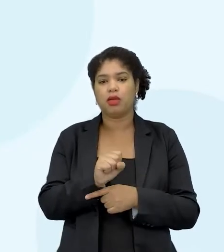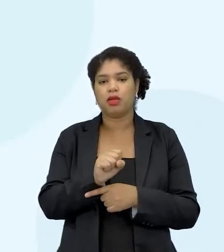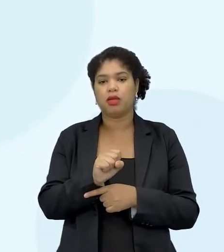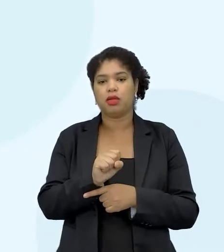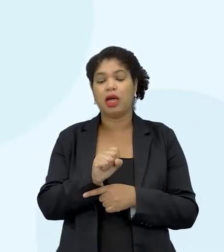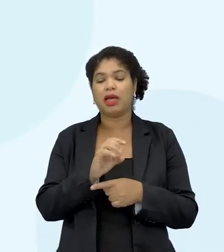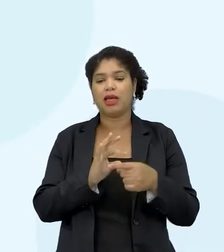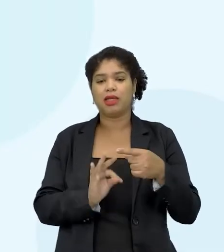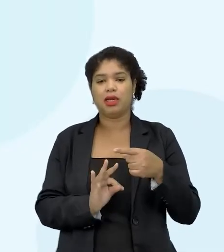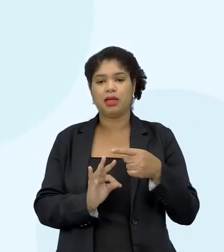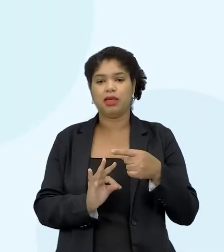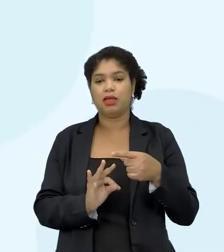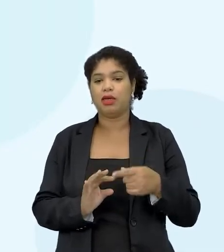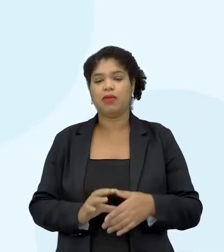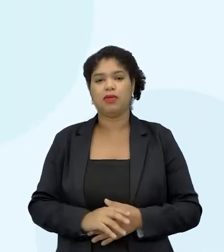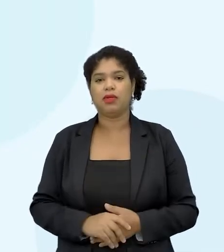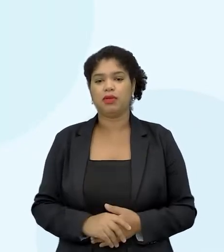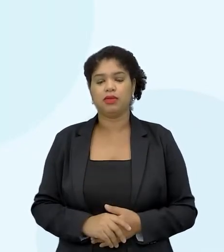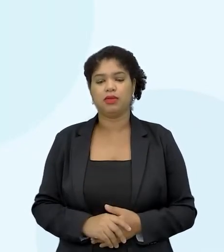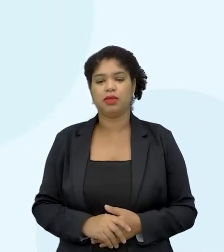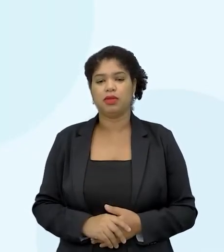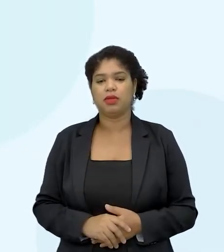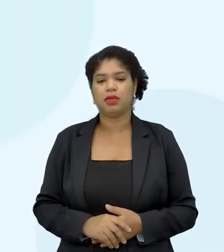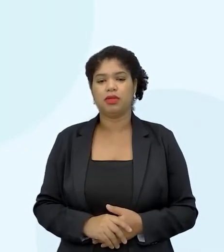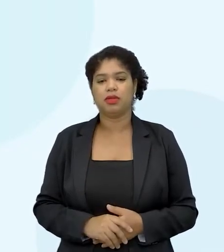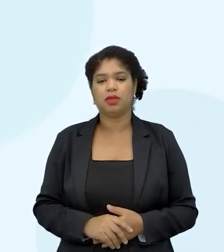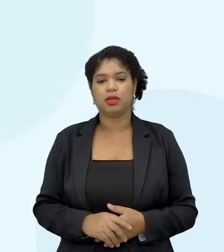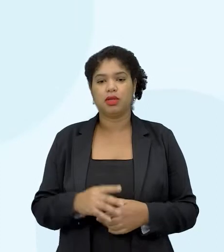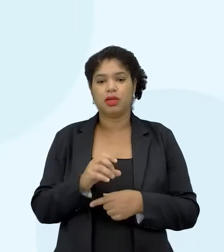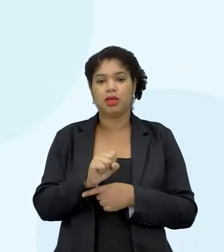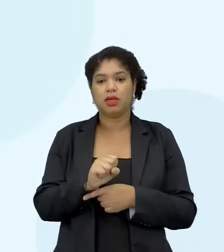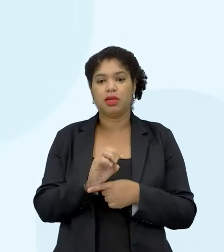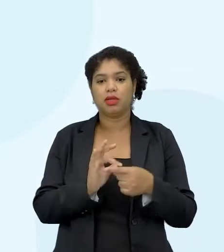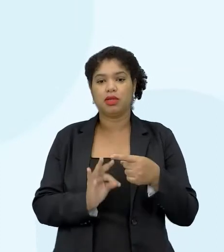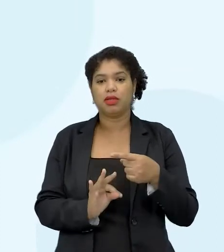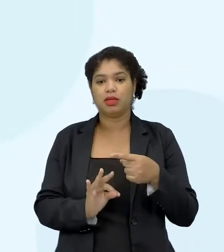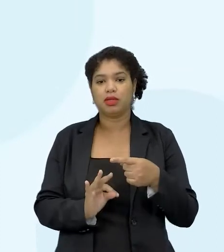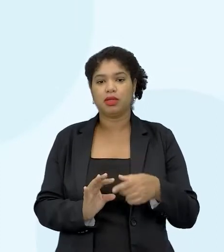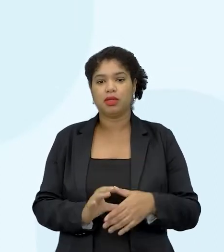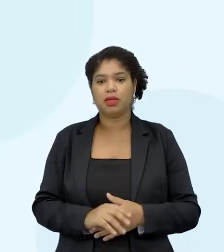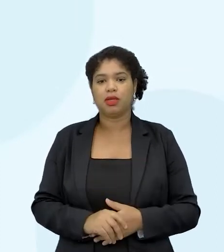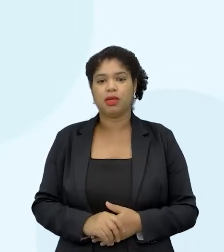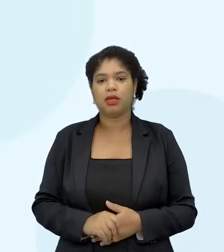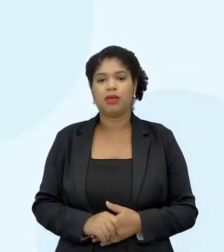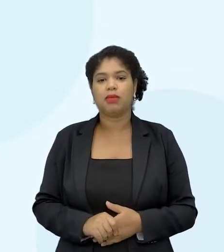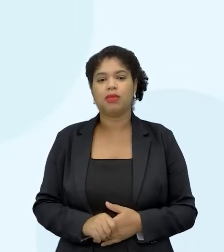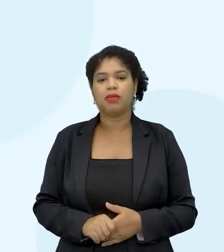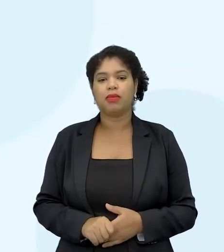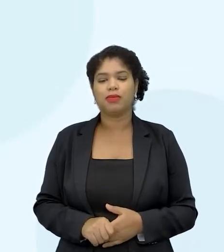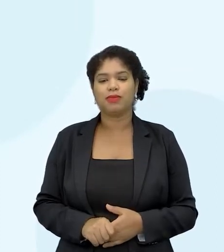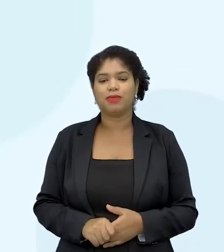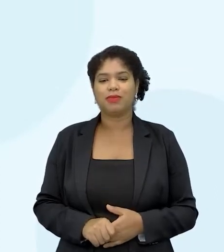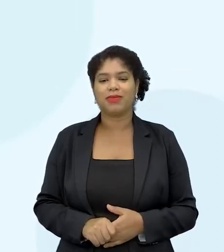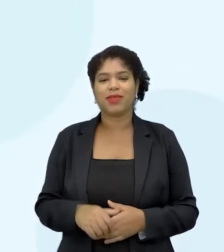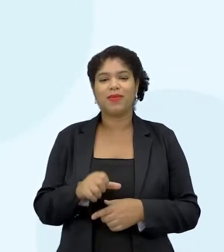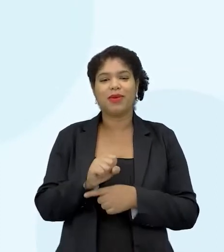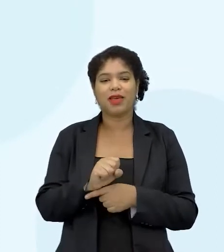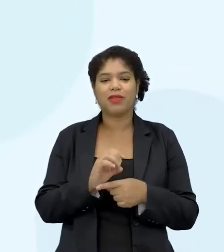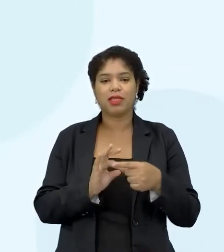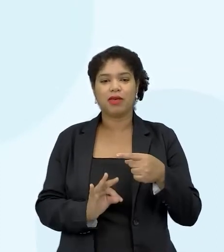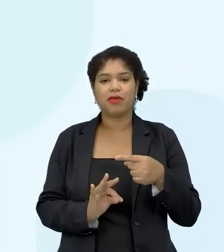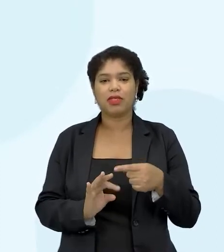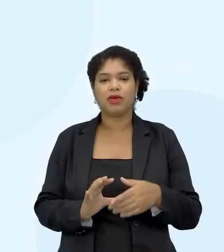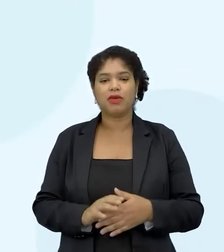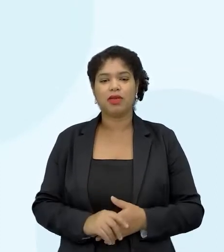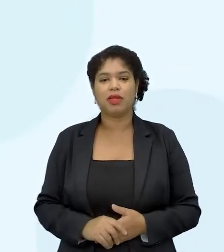numa posição. Então, o espaço vem na vertical e o tempo vem na horizontal. Aqui também é a mesma coisa. Lá no caso do